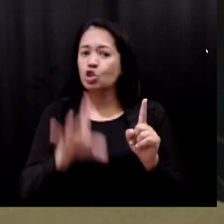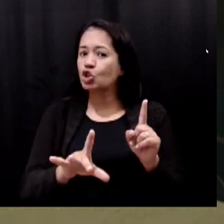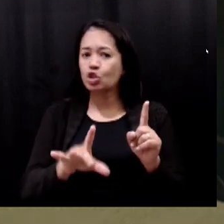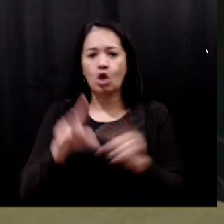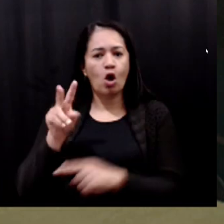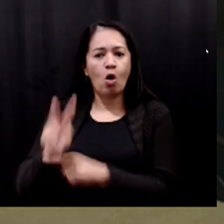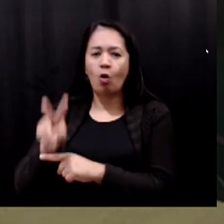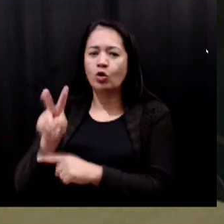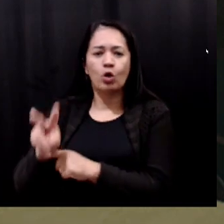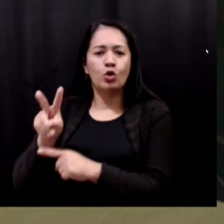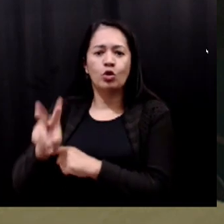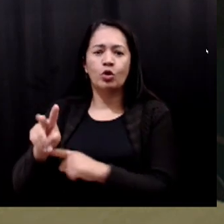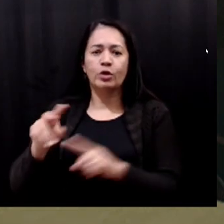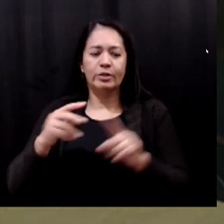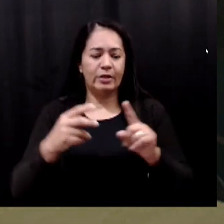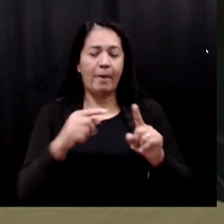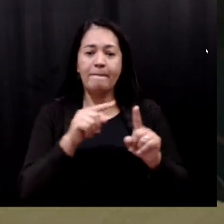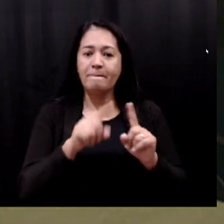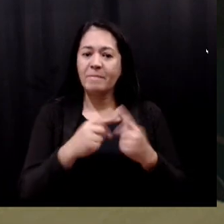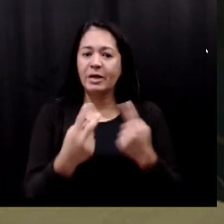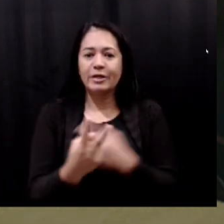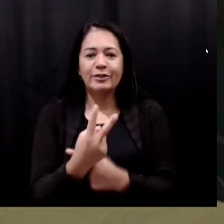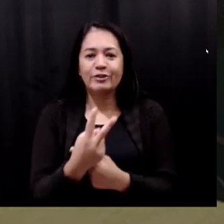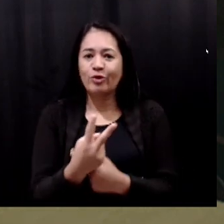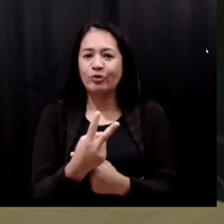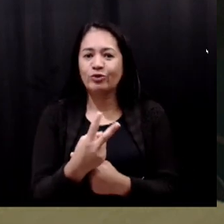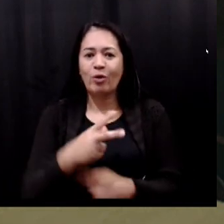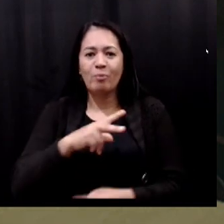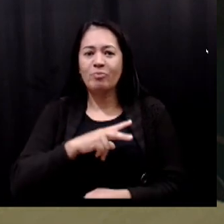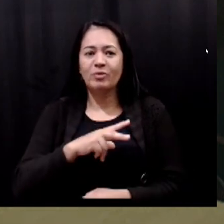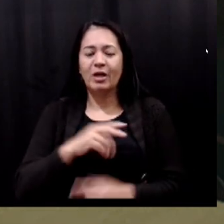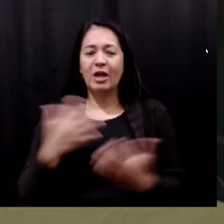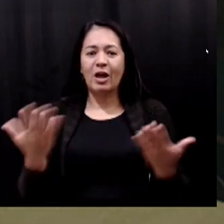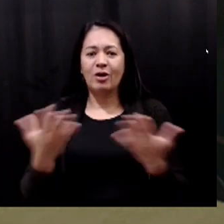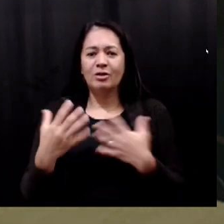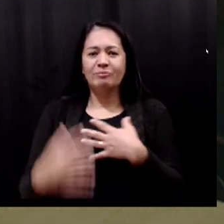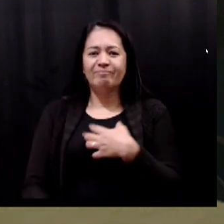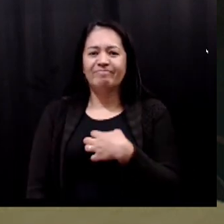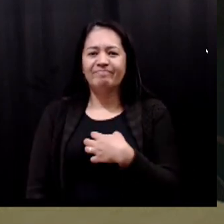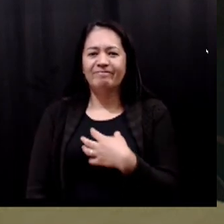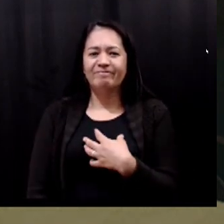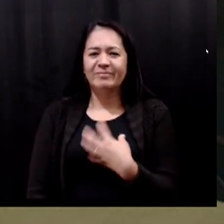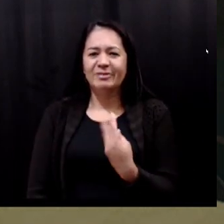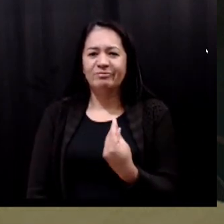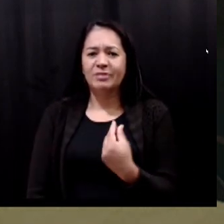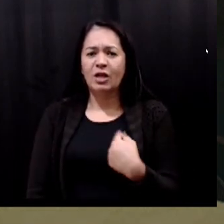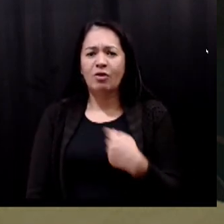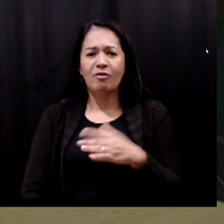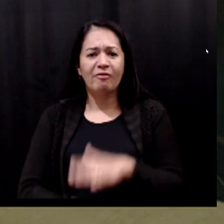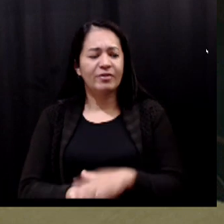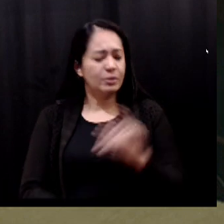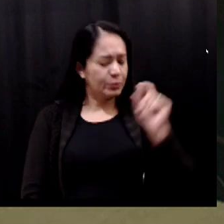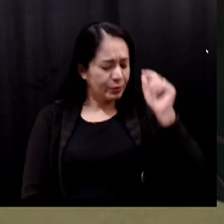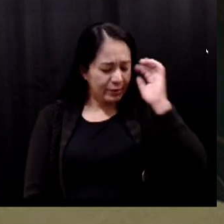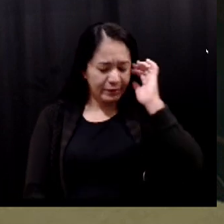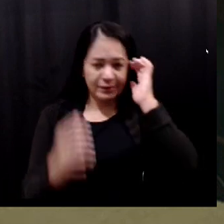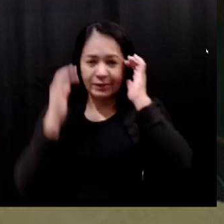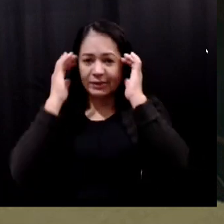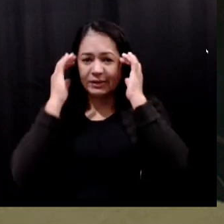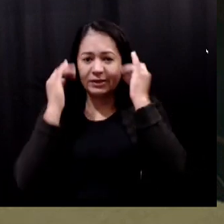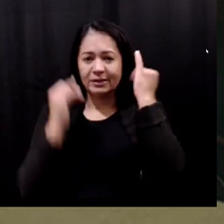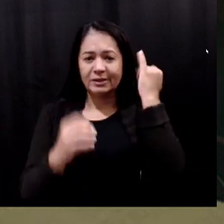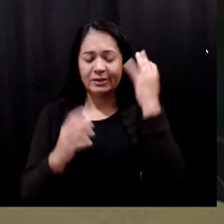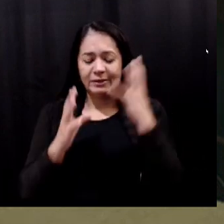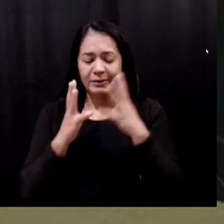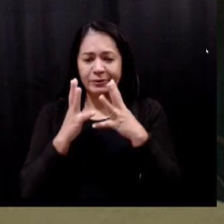cuidar, e agora ele tem aquela sensação de: "O que eu estou fazendo aqui?". Sim. E acaba definhando, né. Eu gostaria que